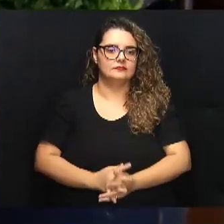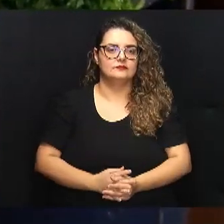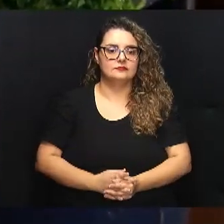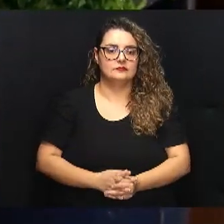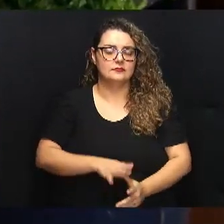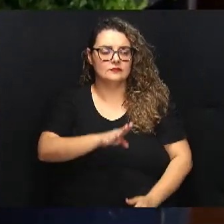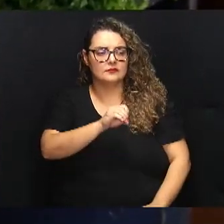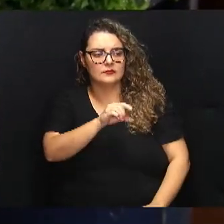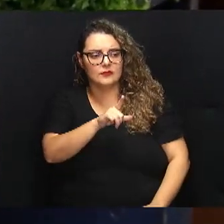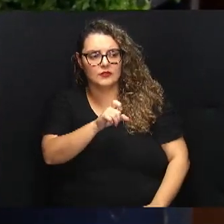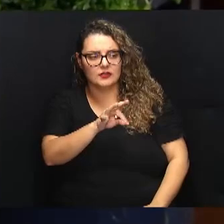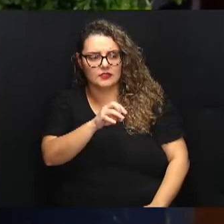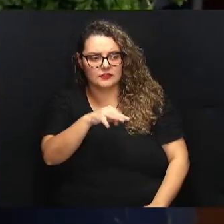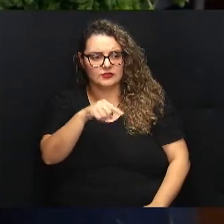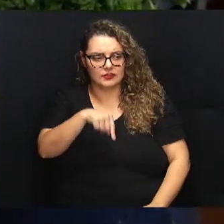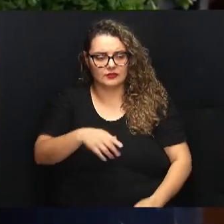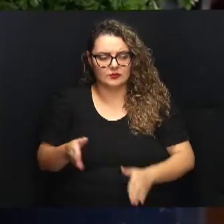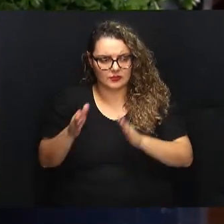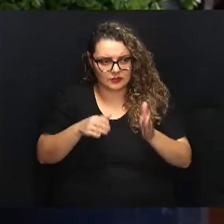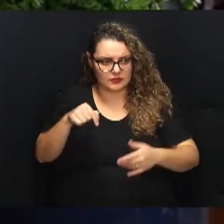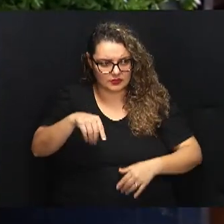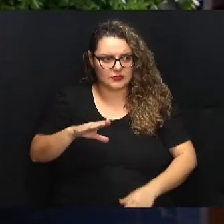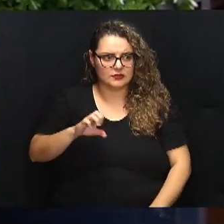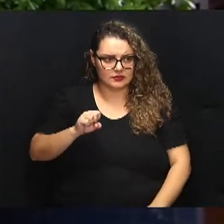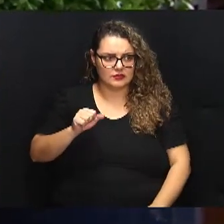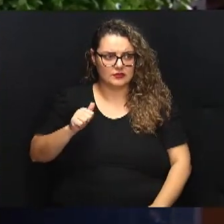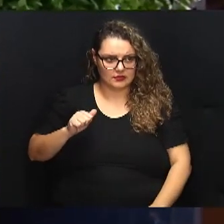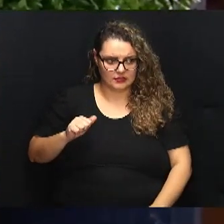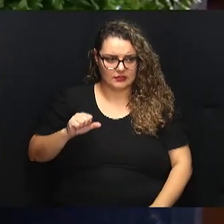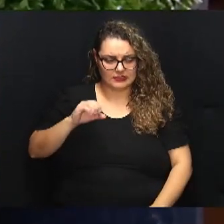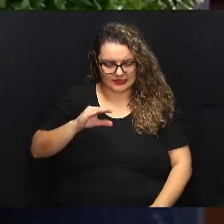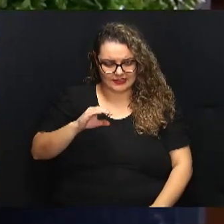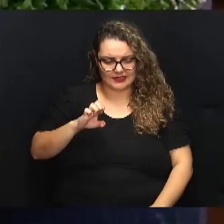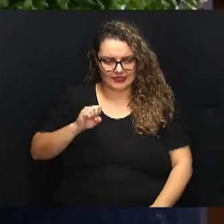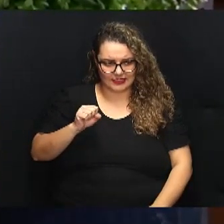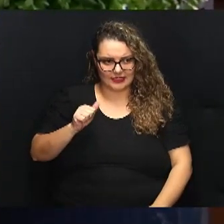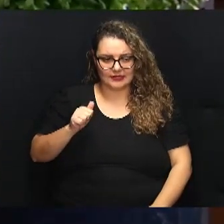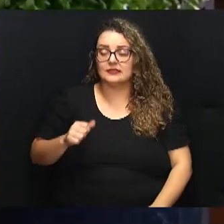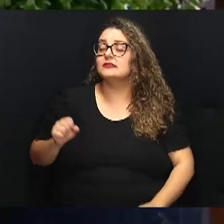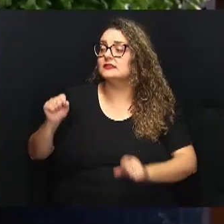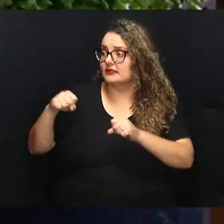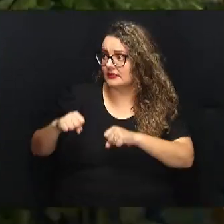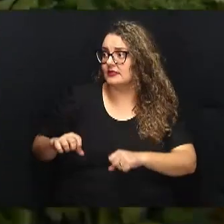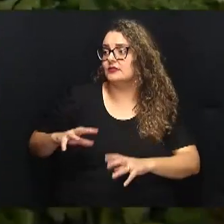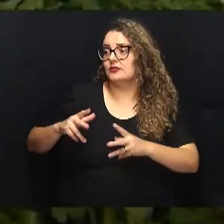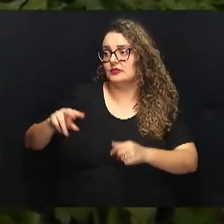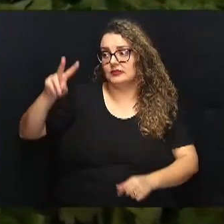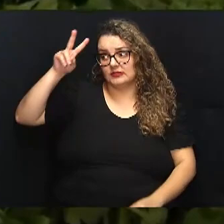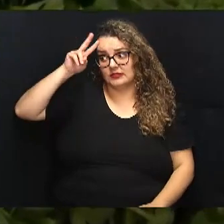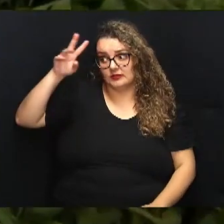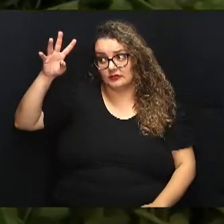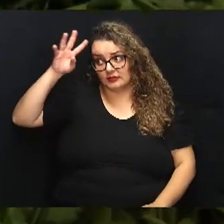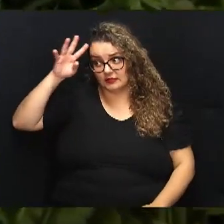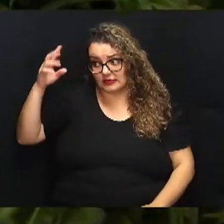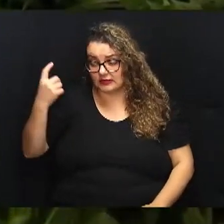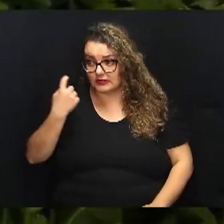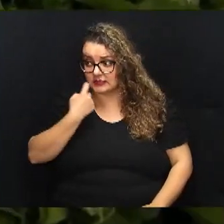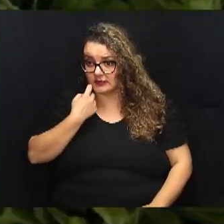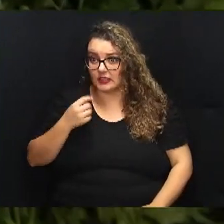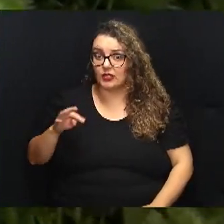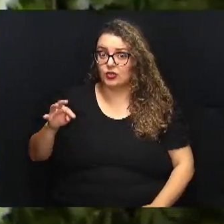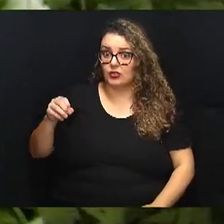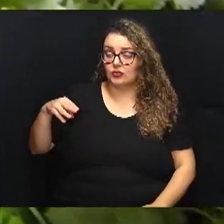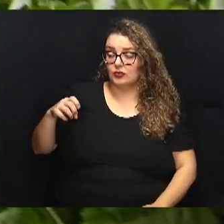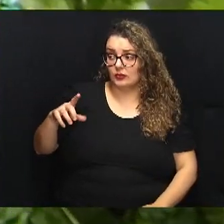boletim é produzido aqui mesmo, na Ceasa? Sim, é feita a tomada de preços aqui toda segunda, quarta e sexta-feira. É feita a tomada de preços junto